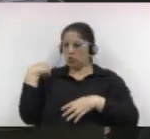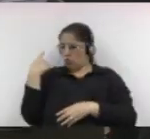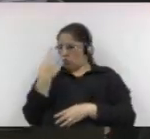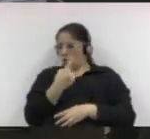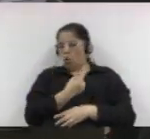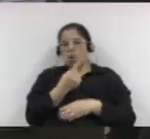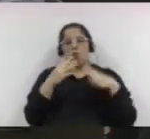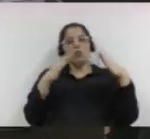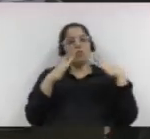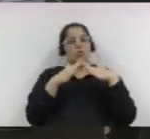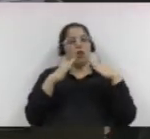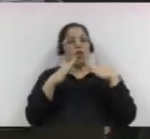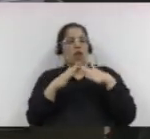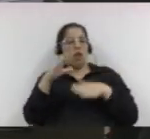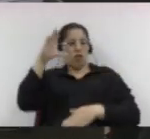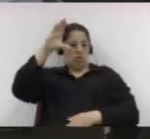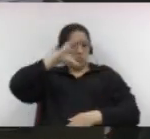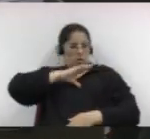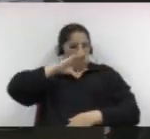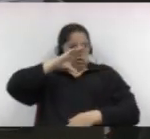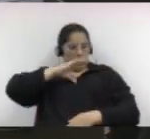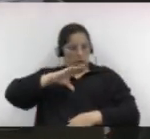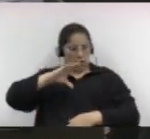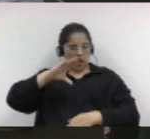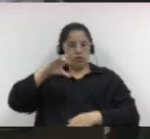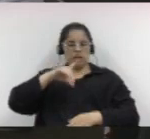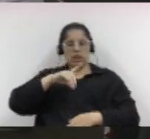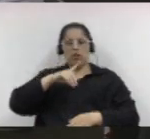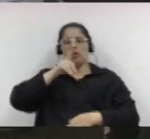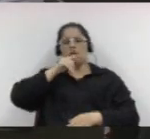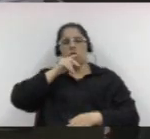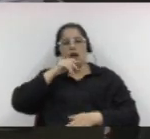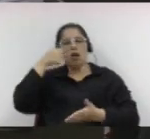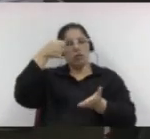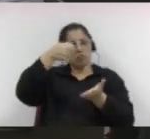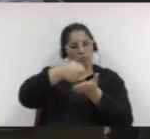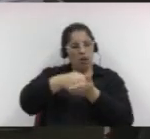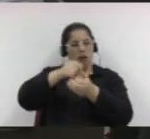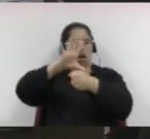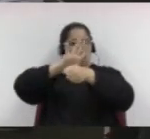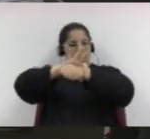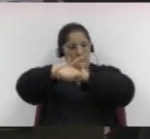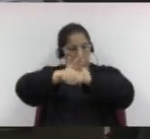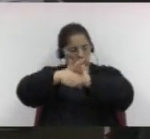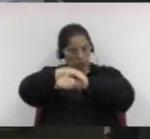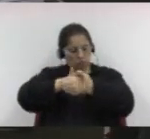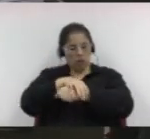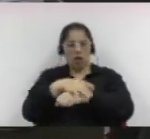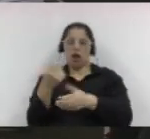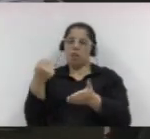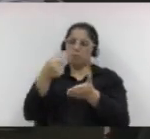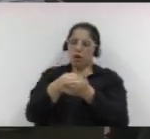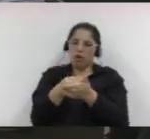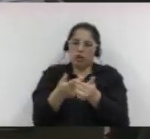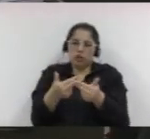uma companhia que seja Odebrecht, que trata a água, gasta com funcionários, com cloro e assim por diante. Agora, no meio do